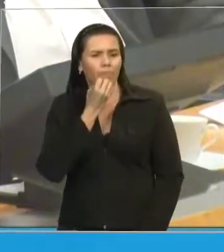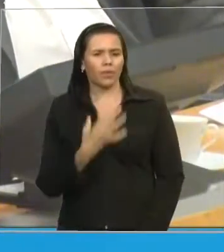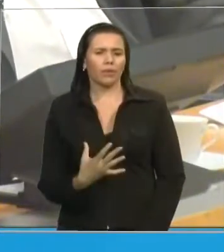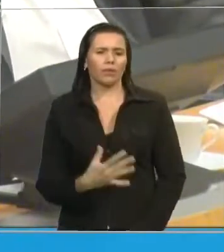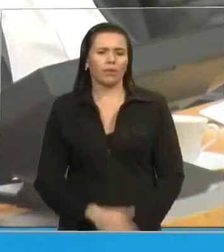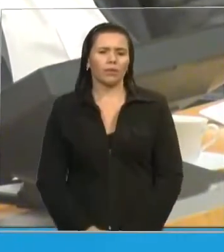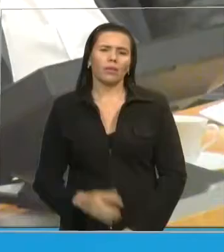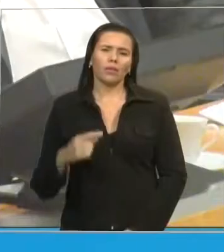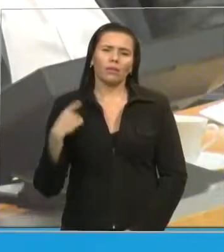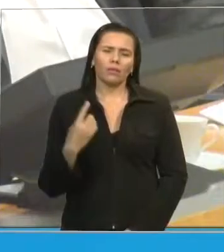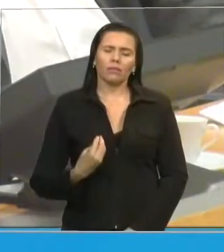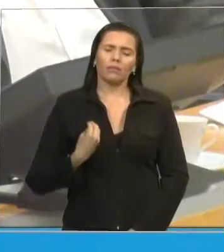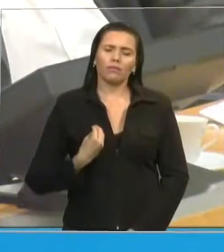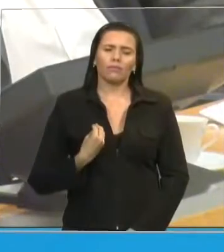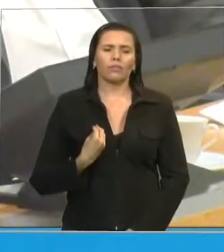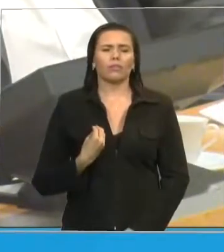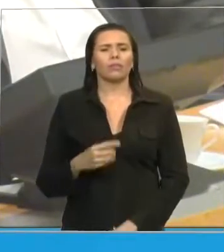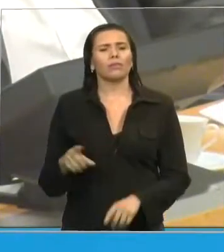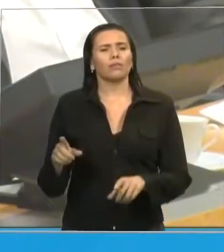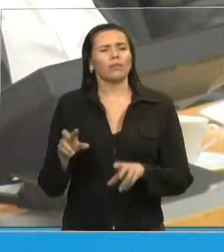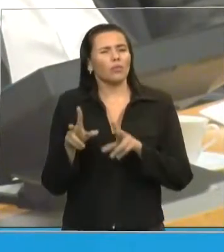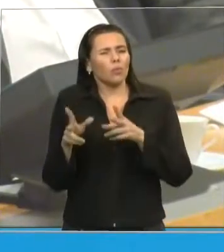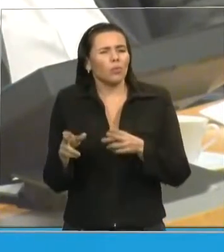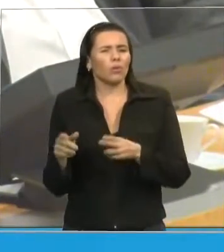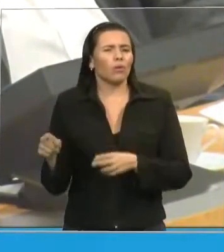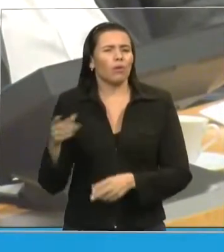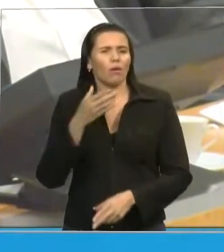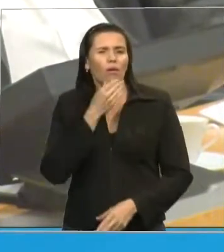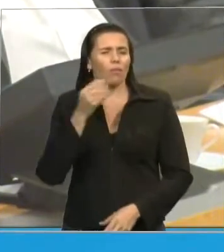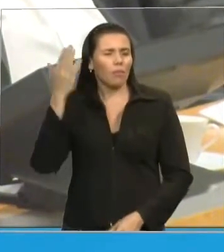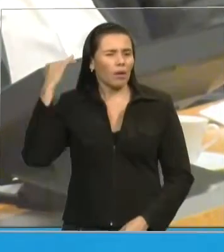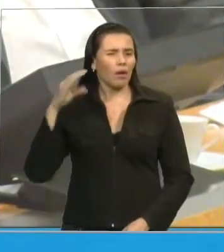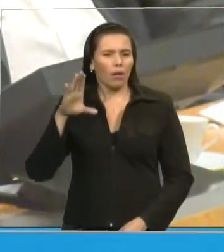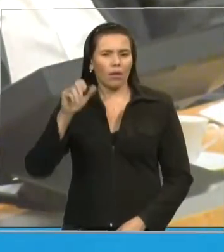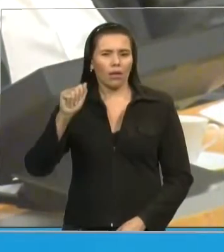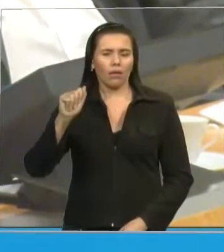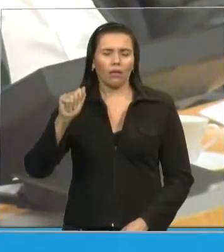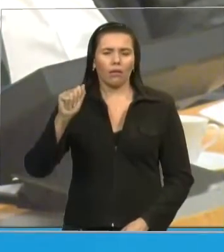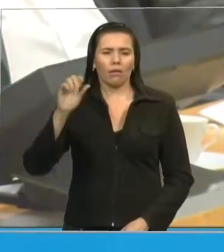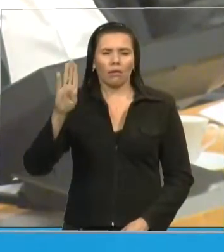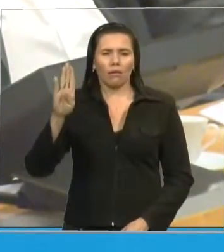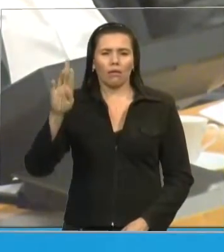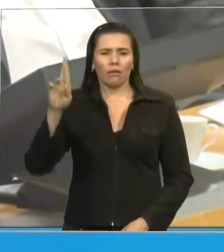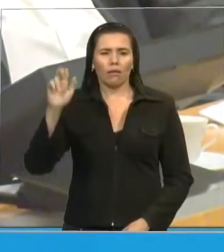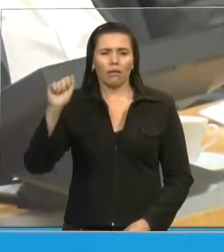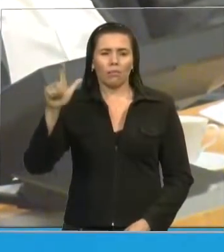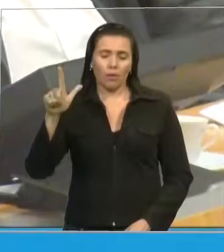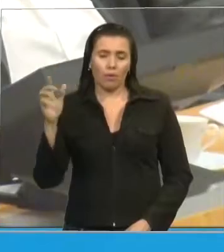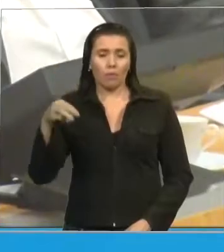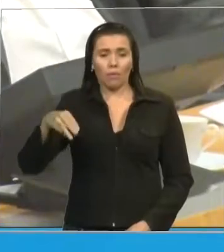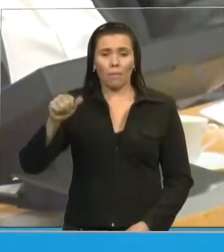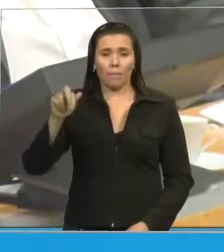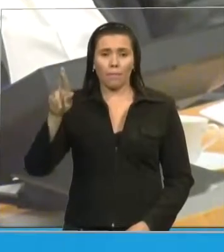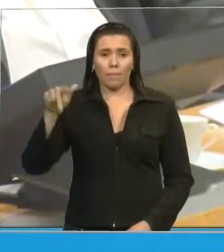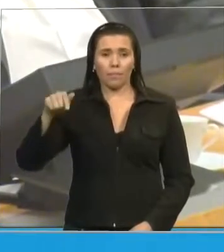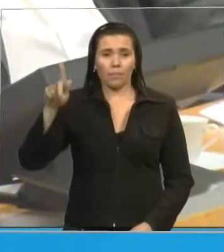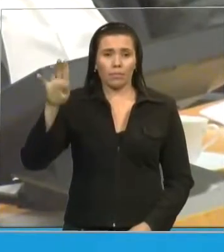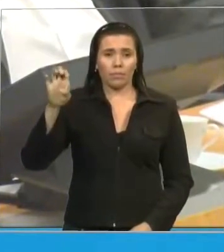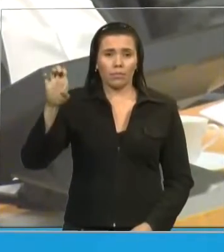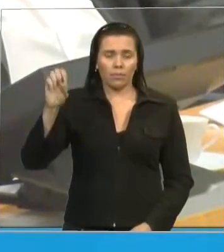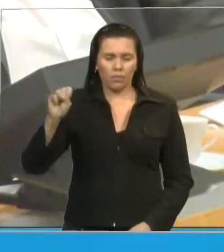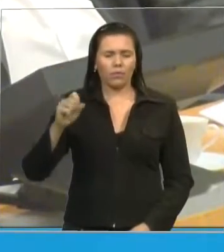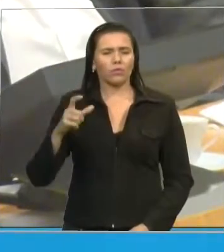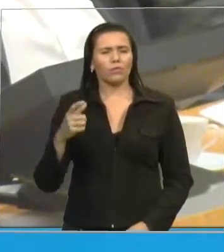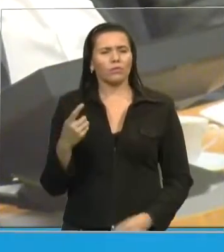Cabral Marques, e tantos outros passaram a vida toda dedicada à educação do Estado do